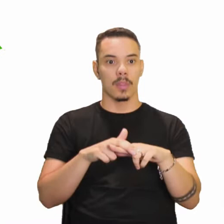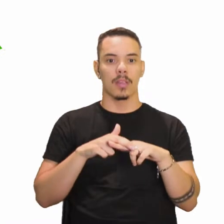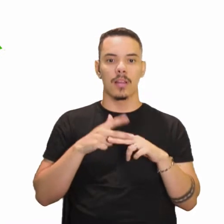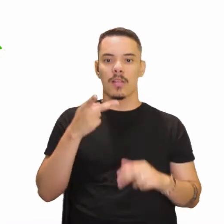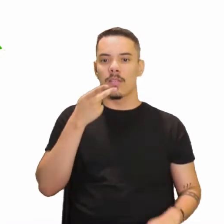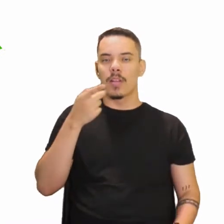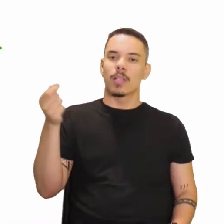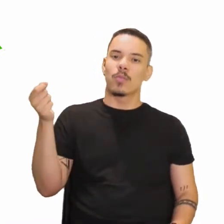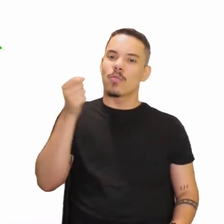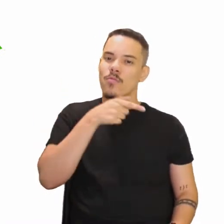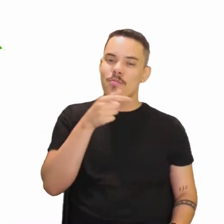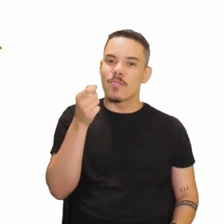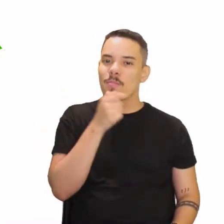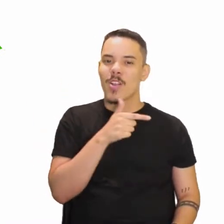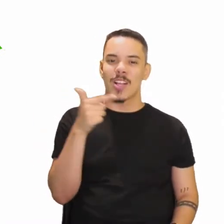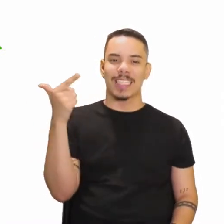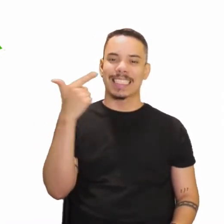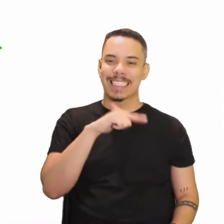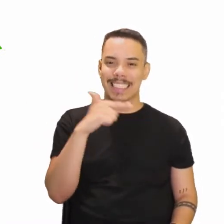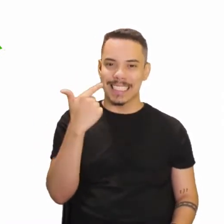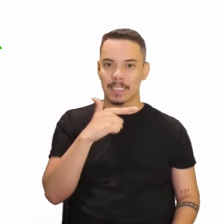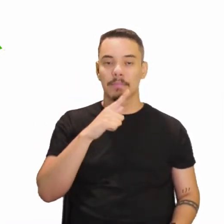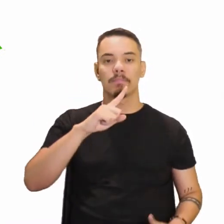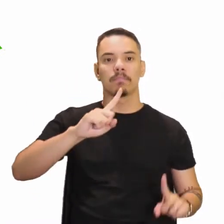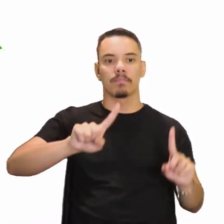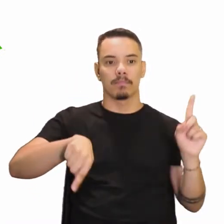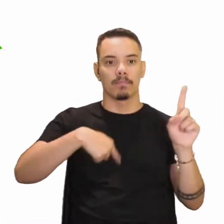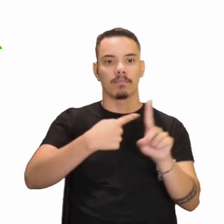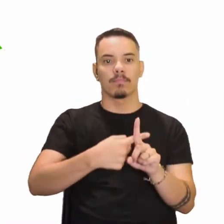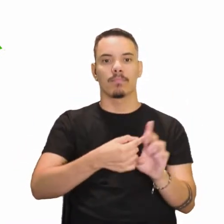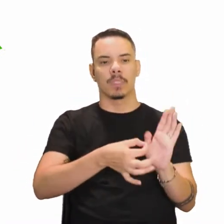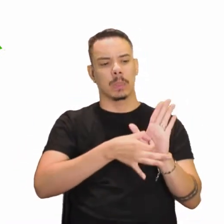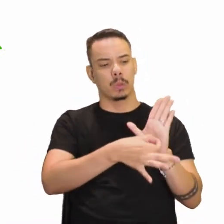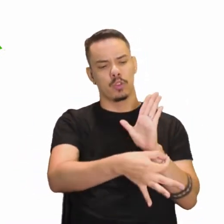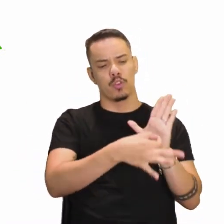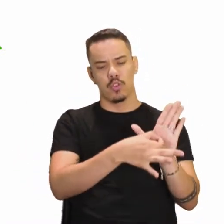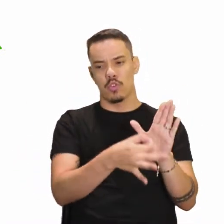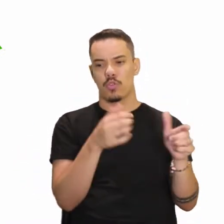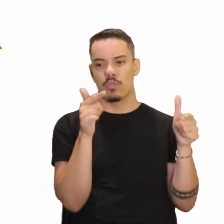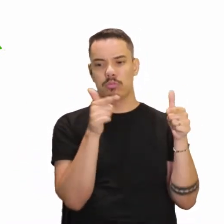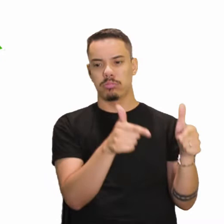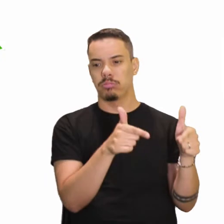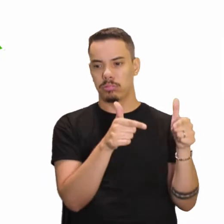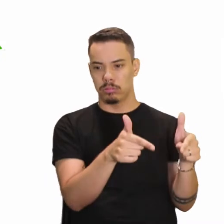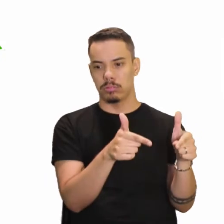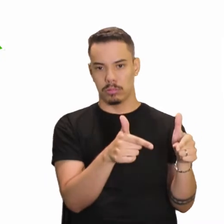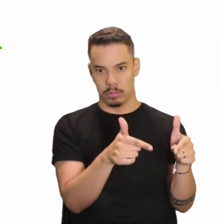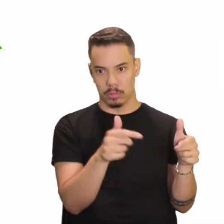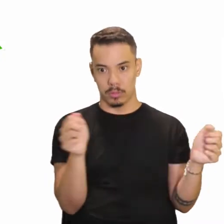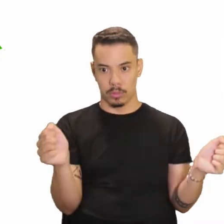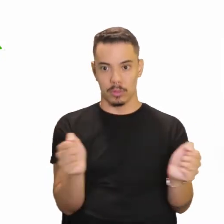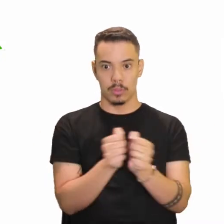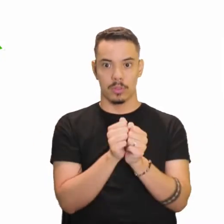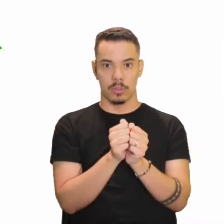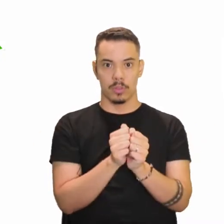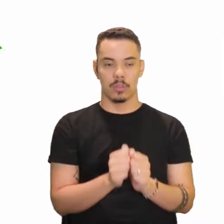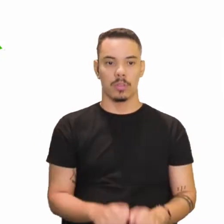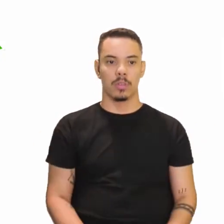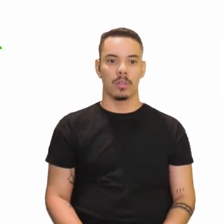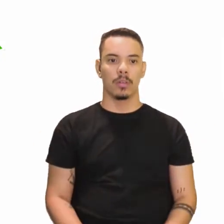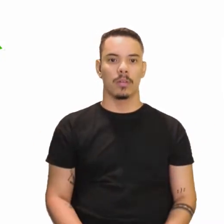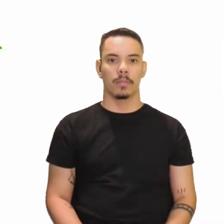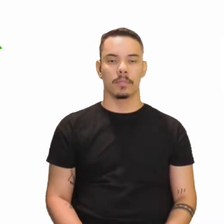faz é um texto molístico mas também faz também a questão de humor tá bom